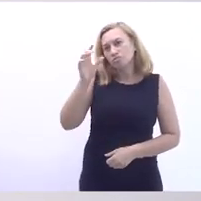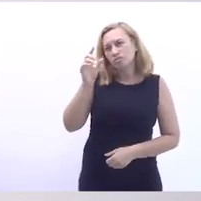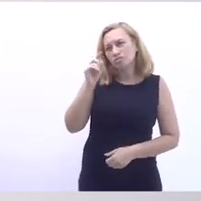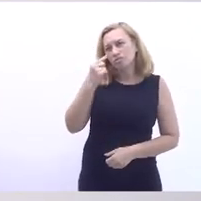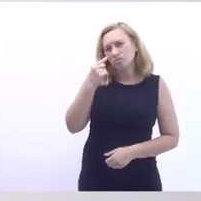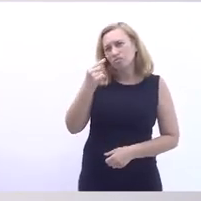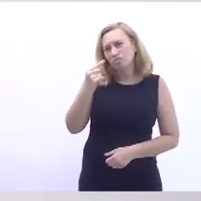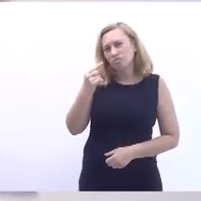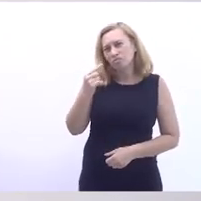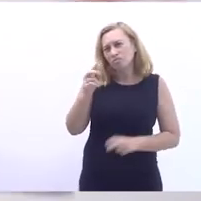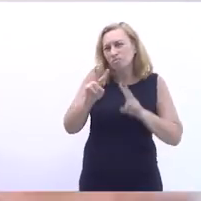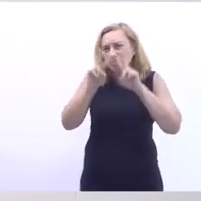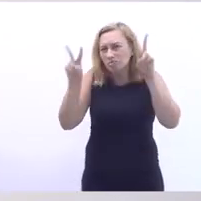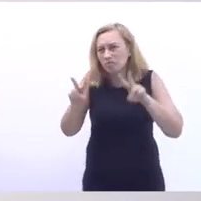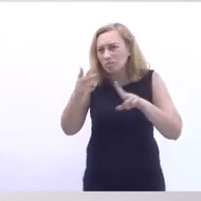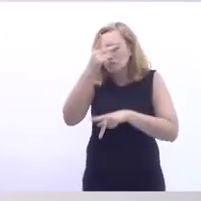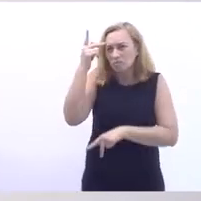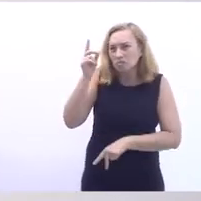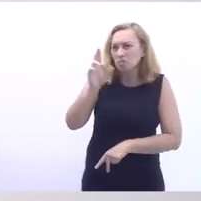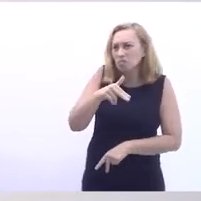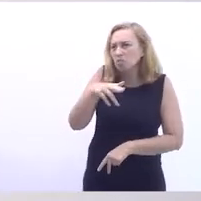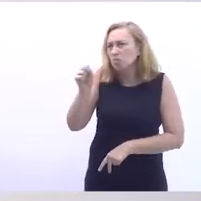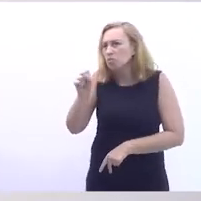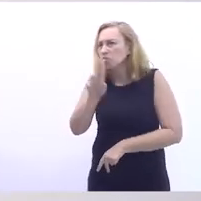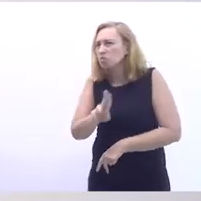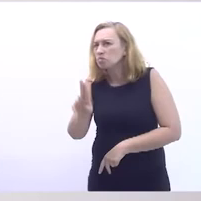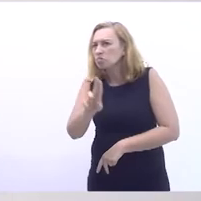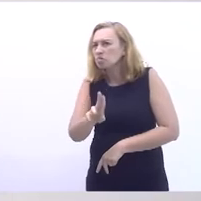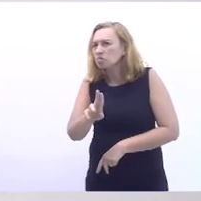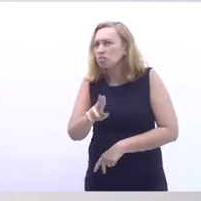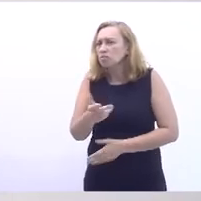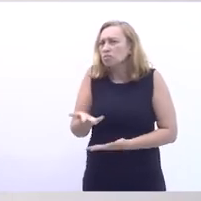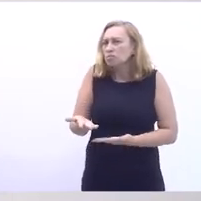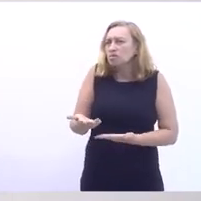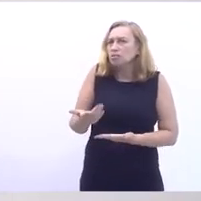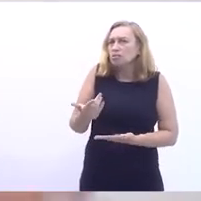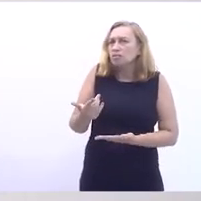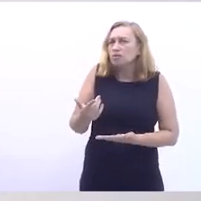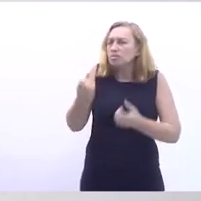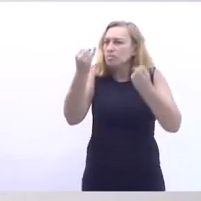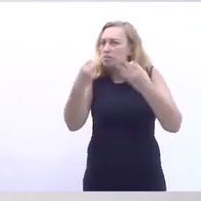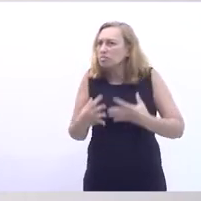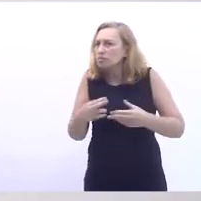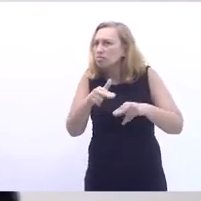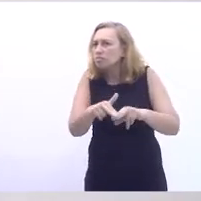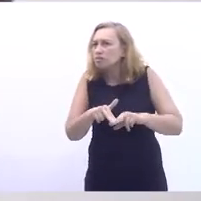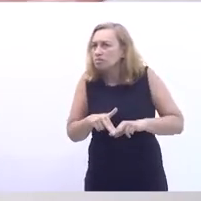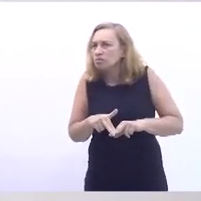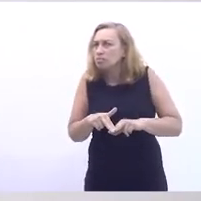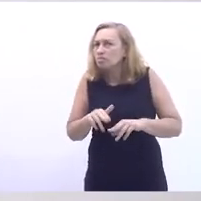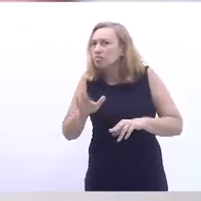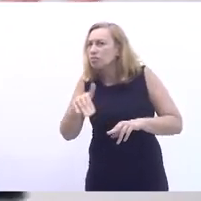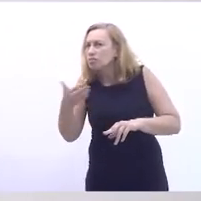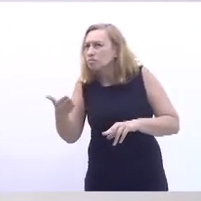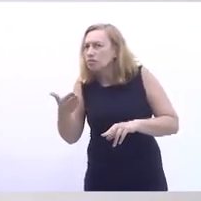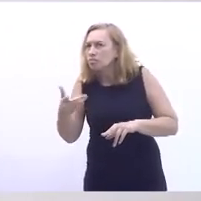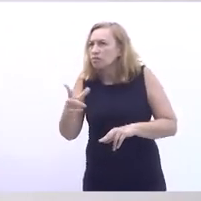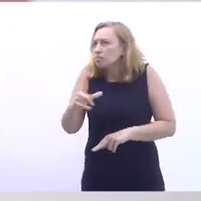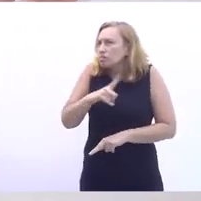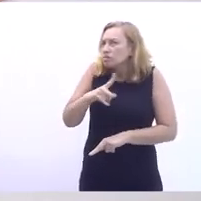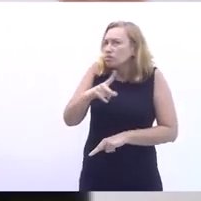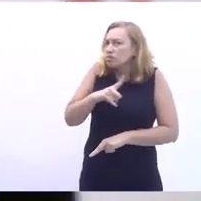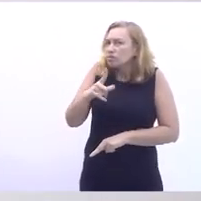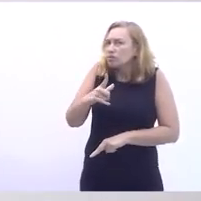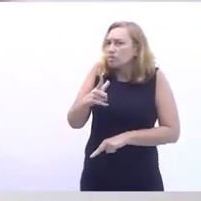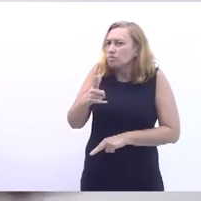visão de uma pessoa que nunca usou e tentava explicar os motivos pelos quais o teria